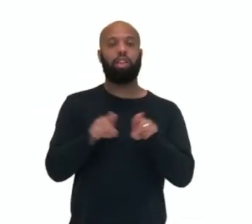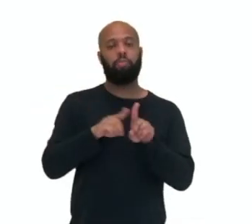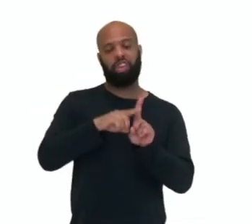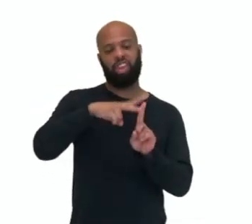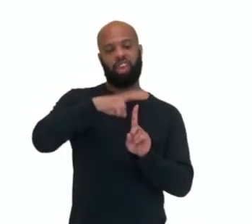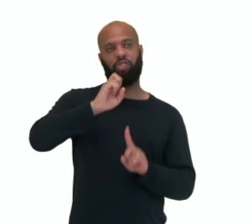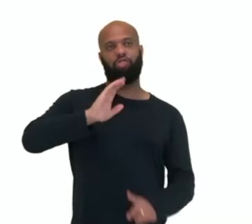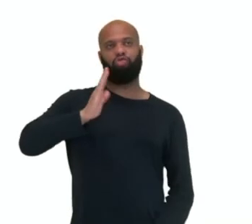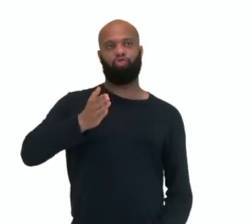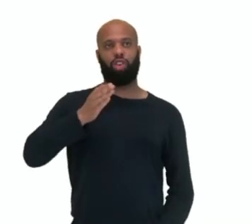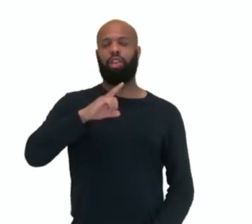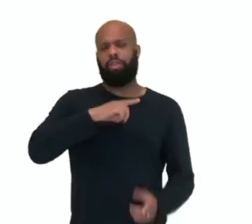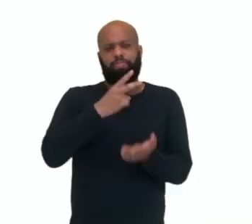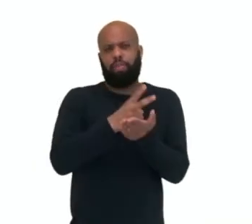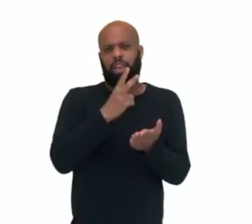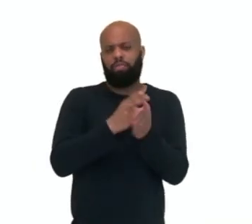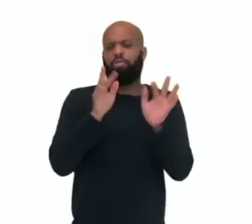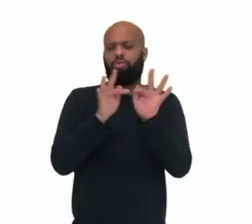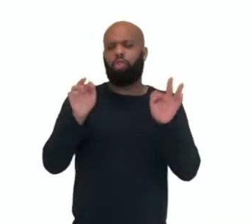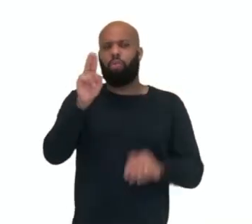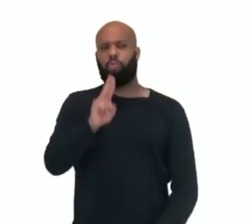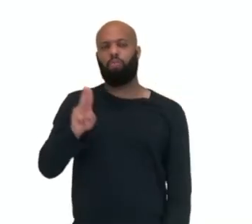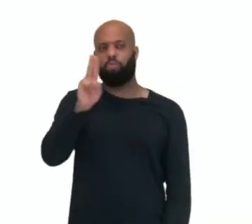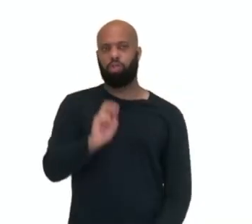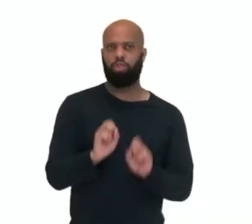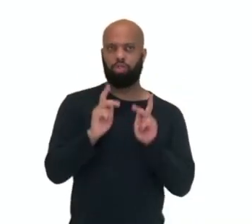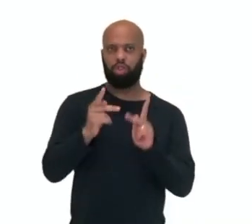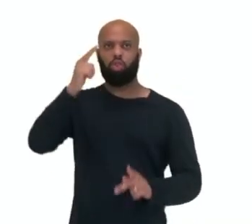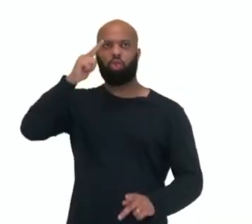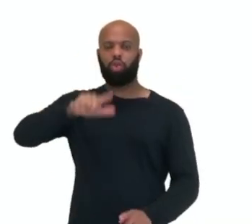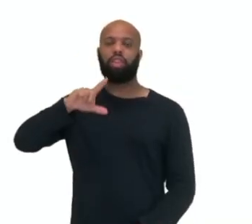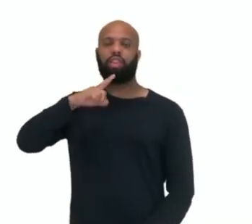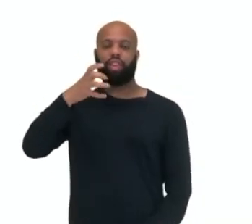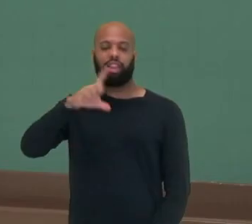refrigerante. Na mesma forma, ou seja, chegamos